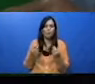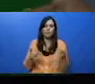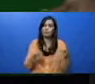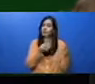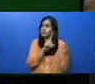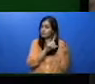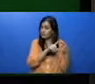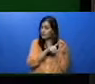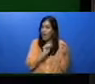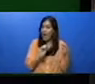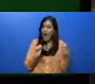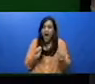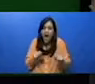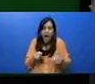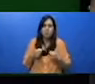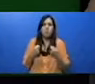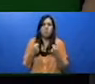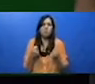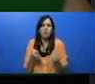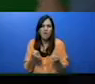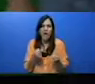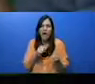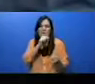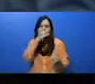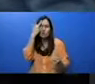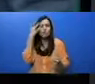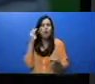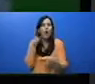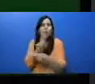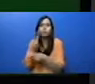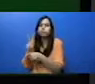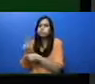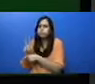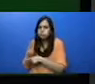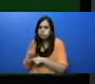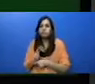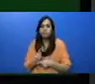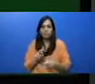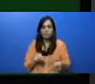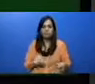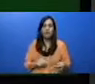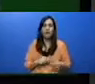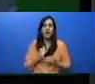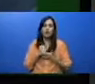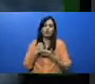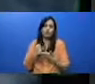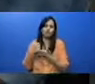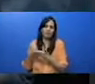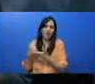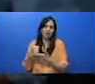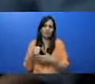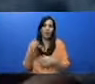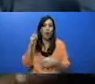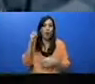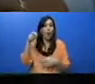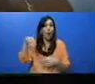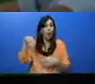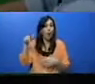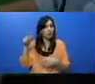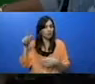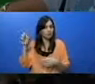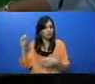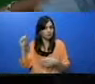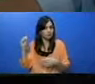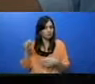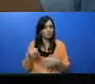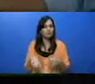Apoiar organizações de conservação de espécies em extinções, tá? Ajudar as ONGs. Plantar